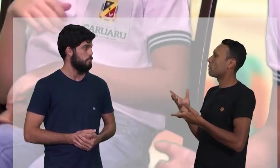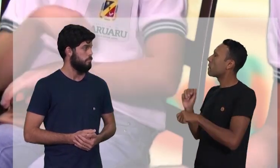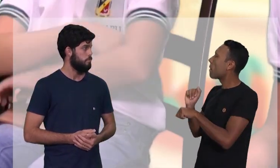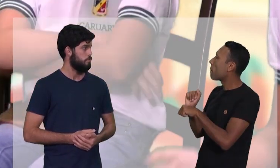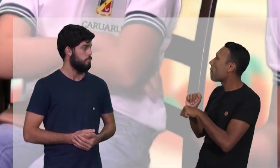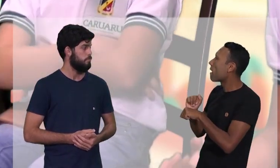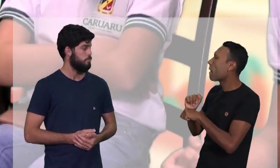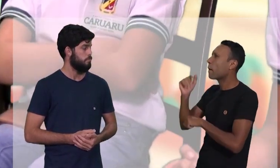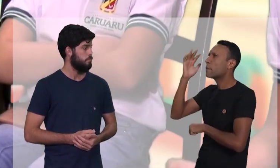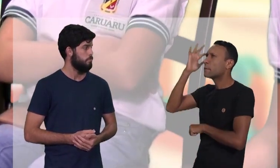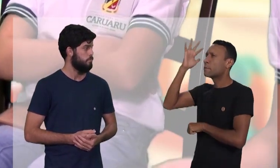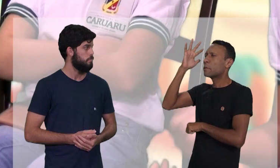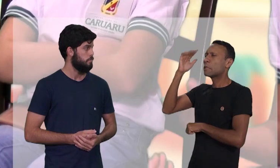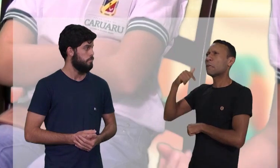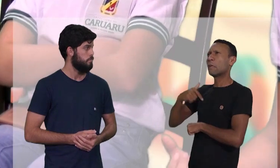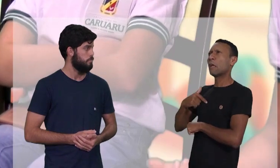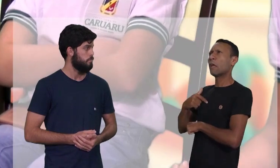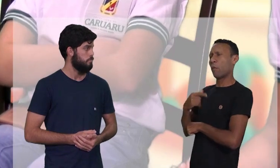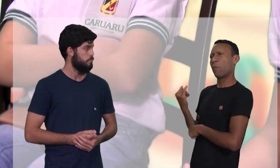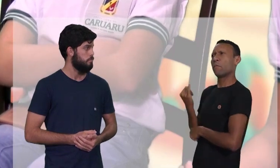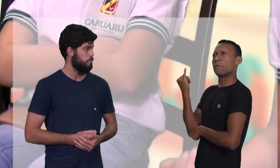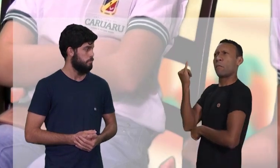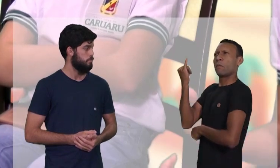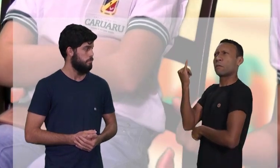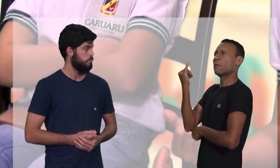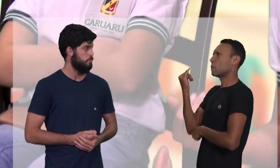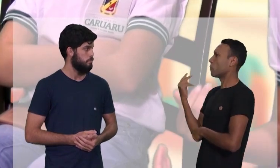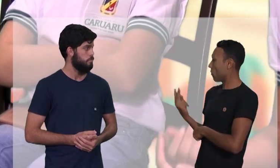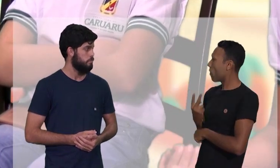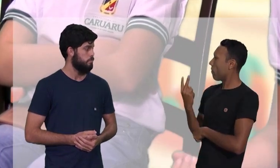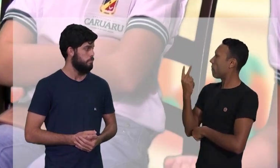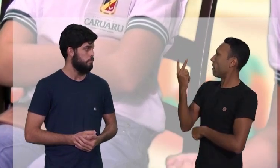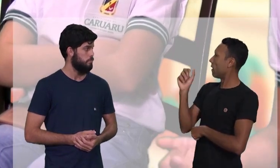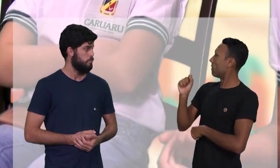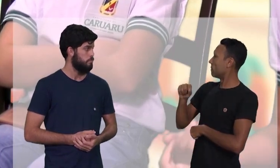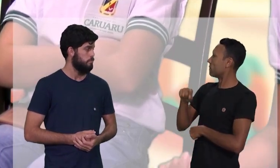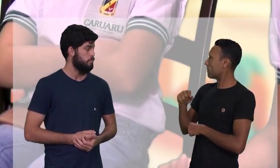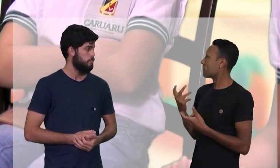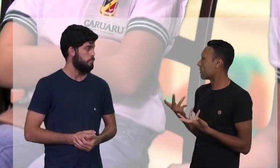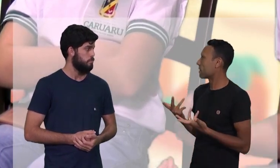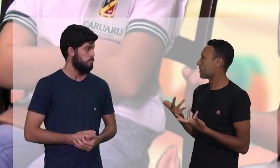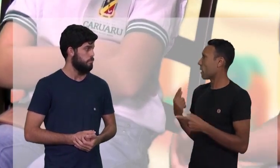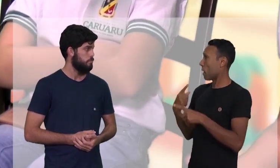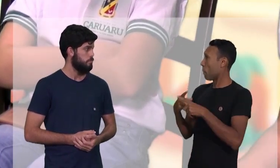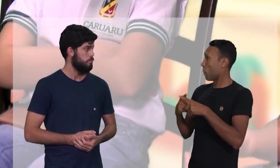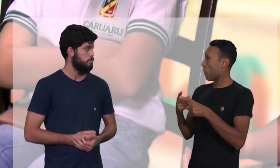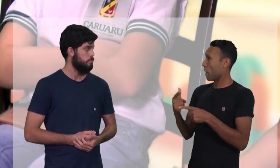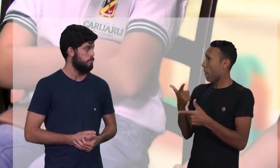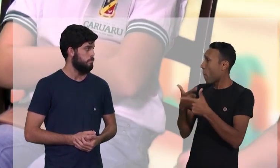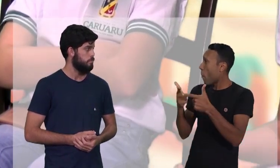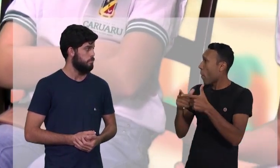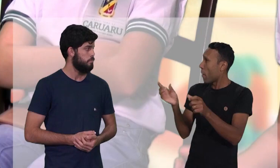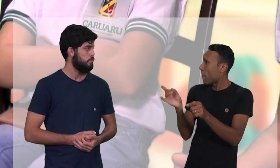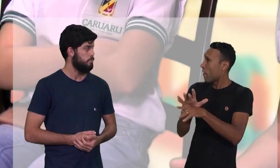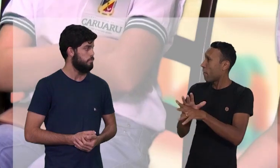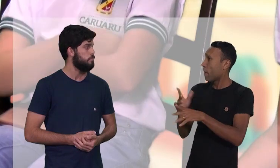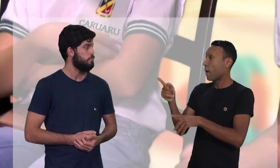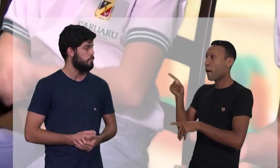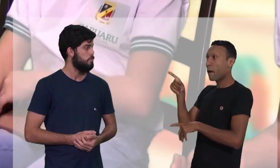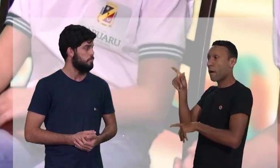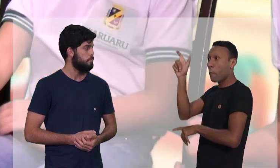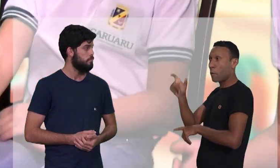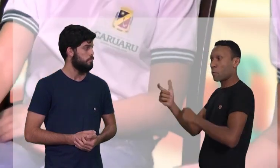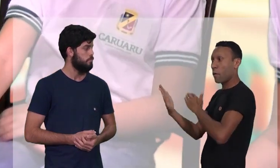pensar que você é importante, você é mais importante, você percebe que seu problema foi resolvido porque realmente se importam com os